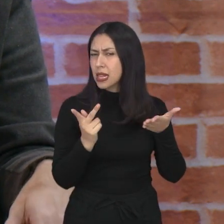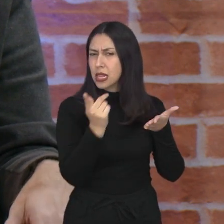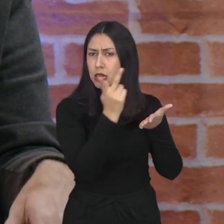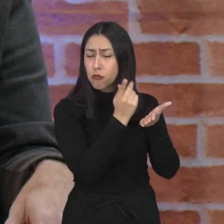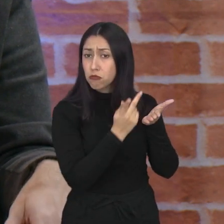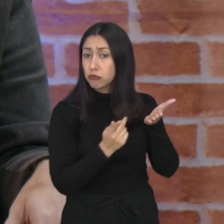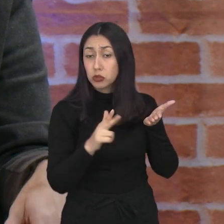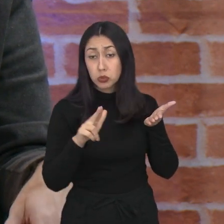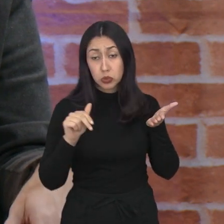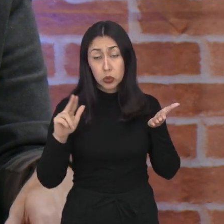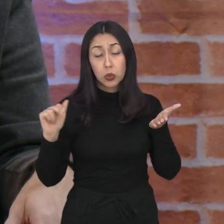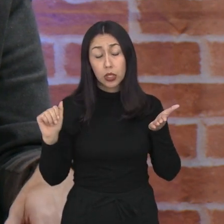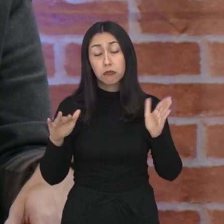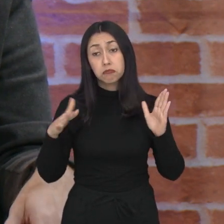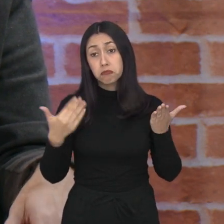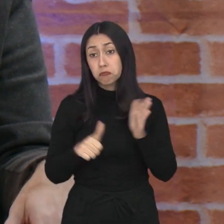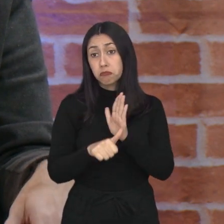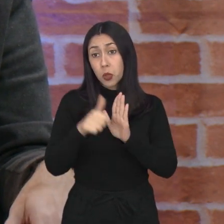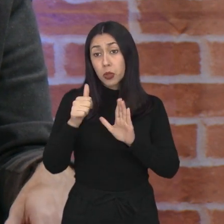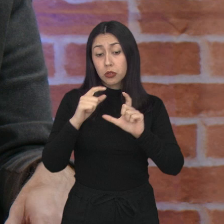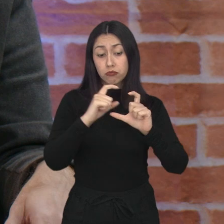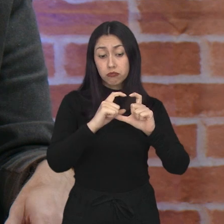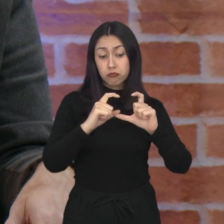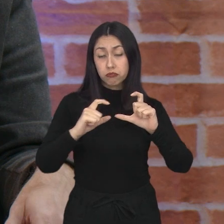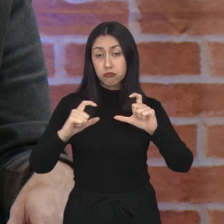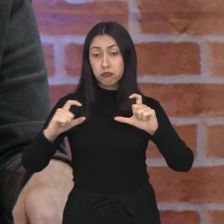desenhar antes. Aí eu fiz minha primeira tirinha